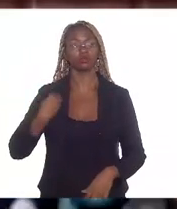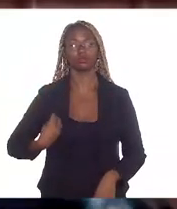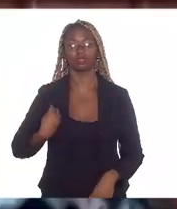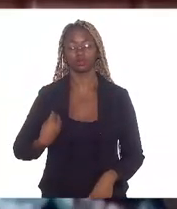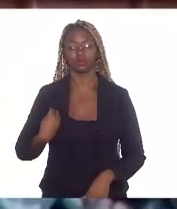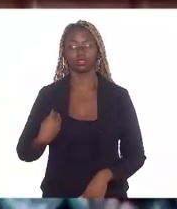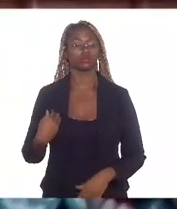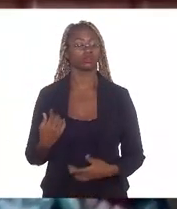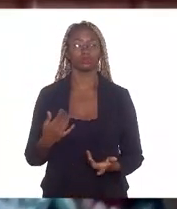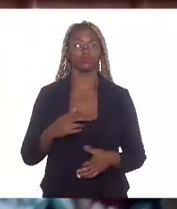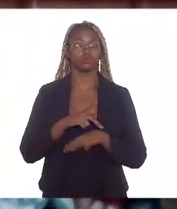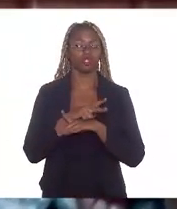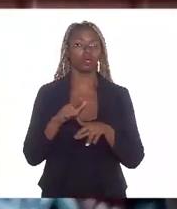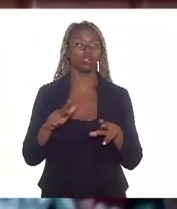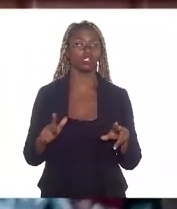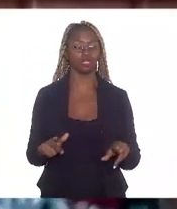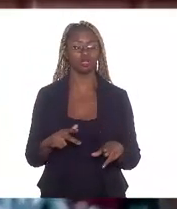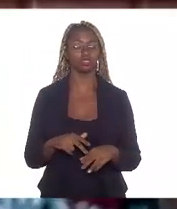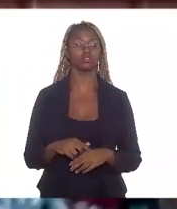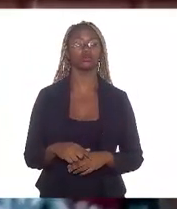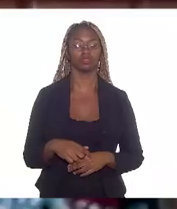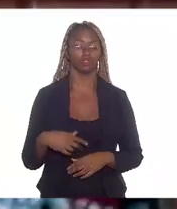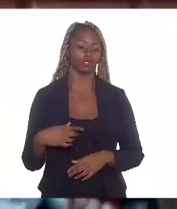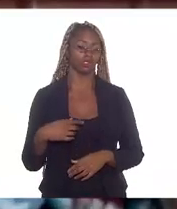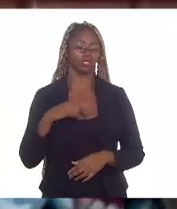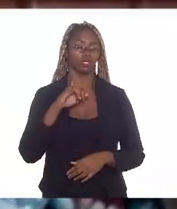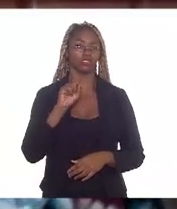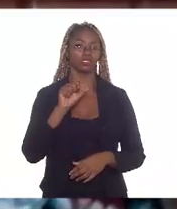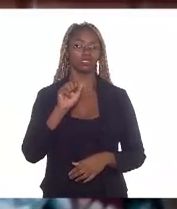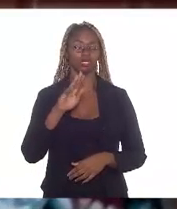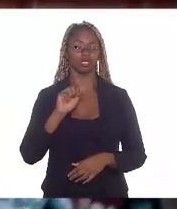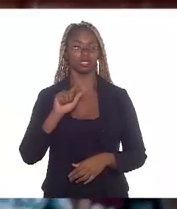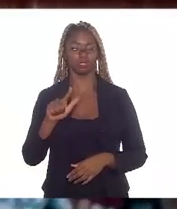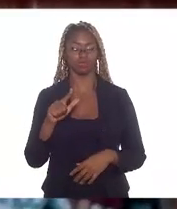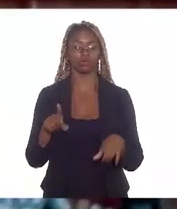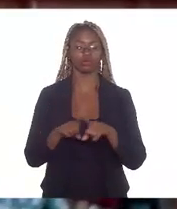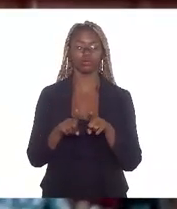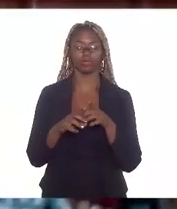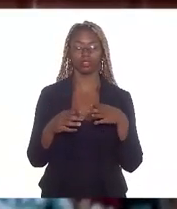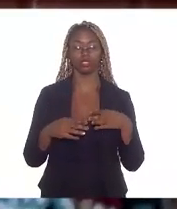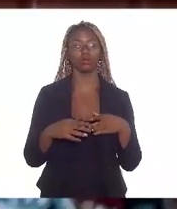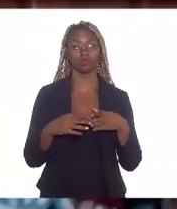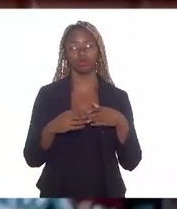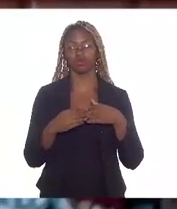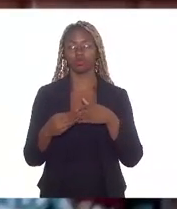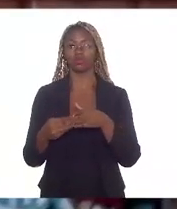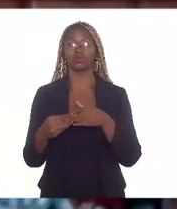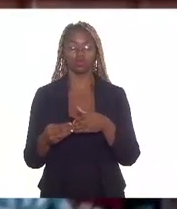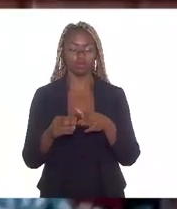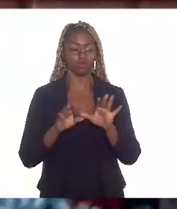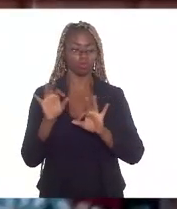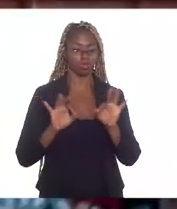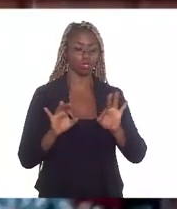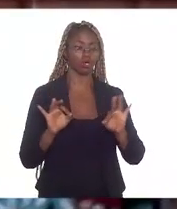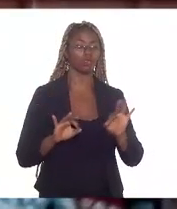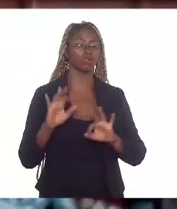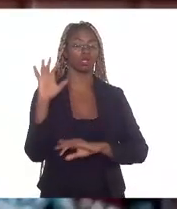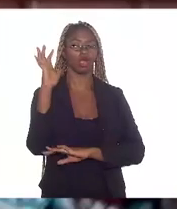Isabel Tostes, né, que durante muito tempo conduziu programas de urbanização no Estado, é do IAB,